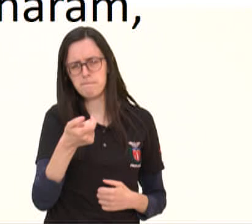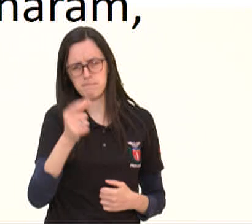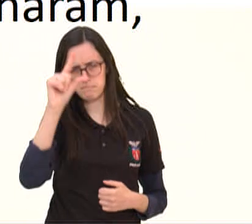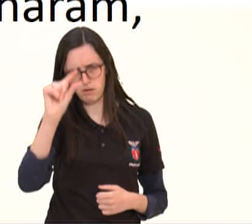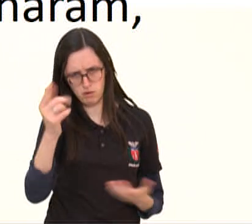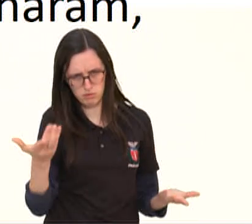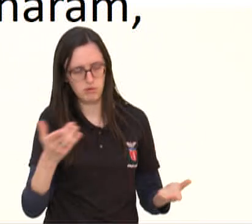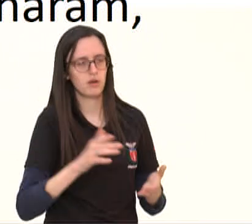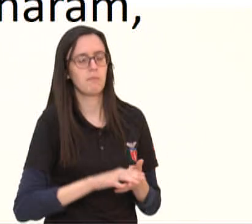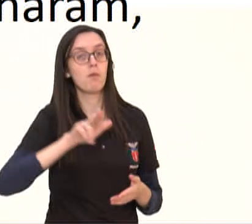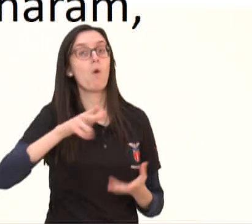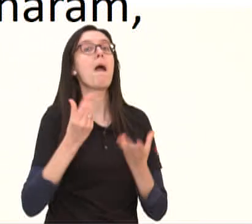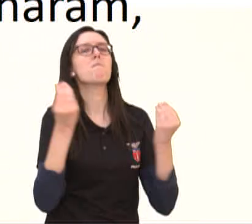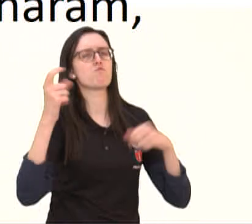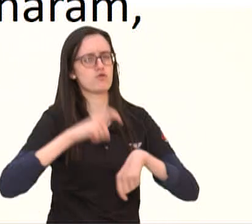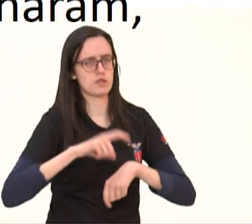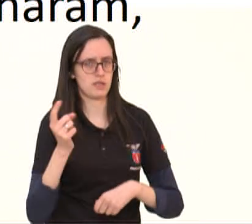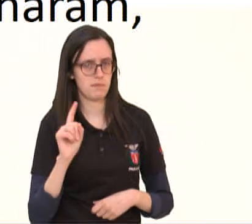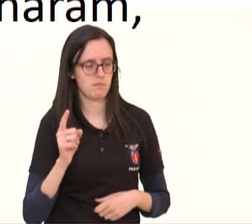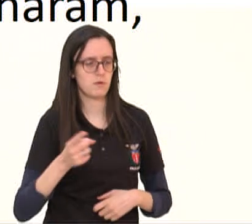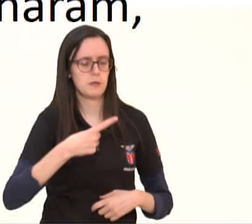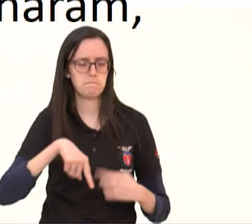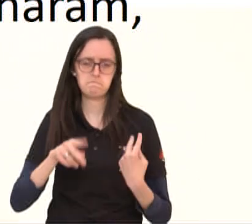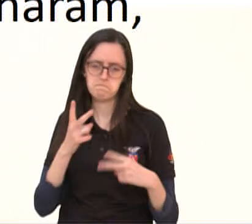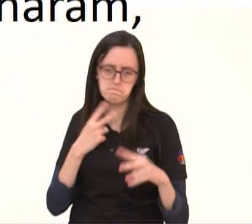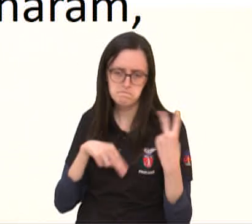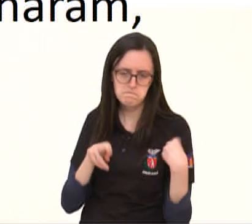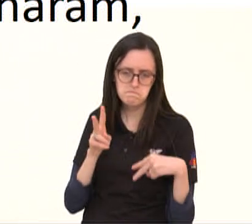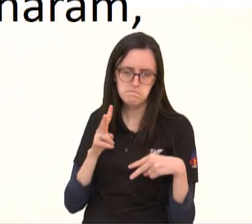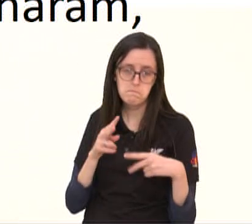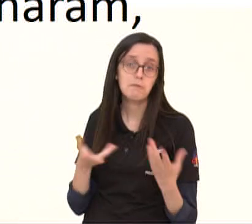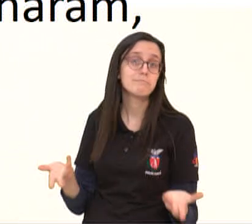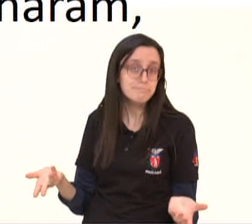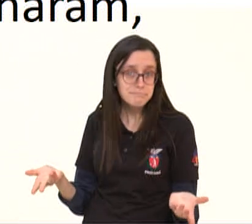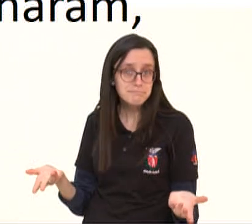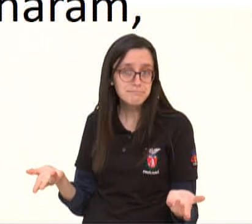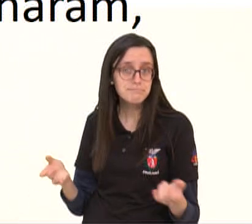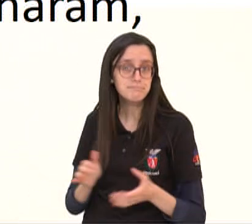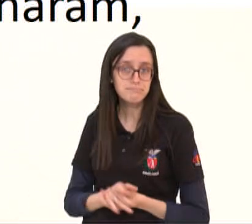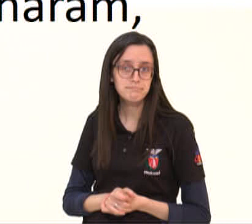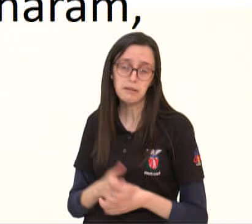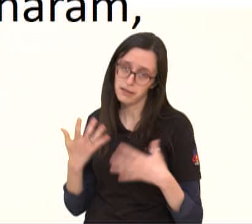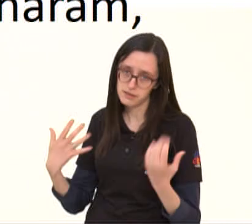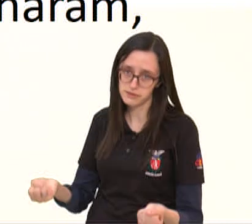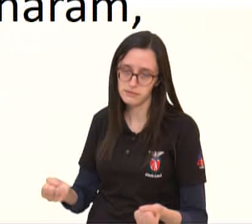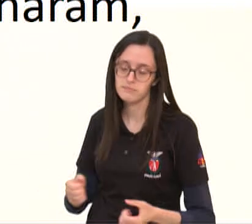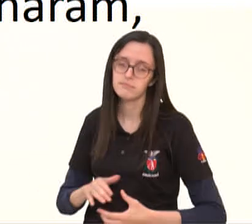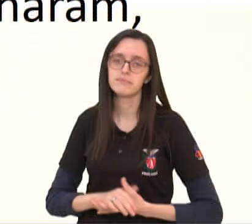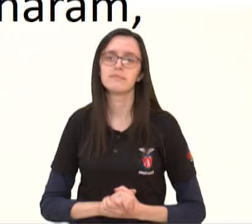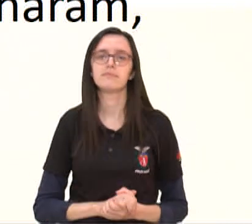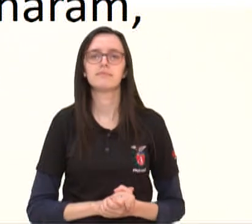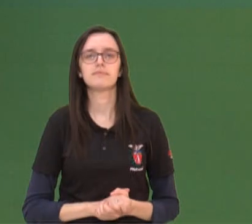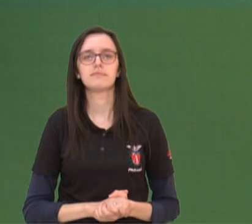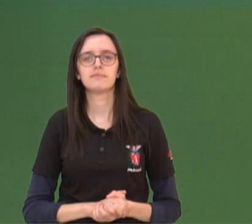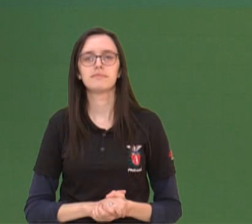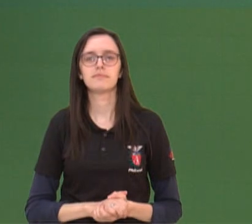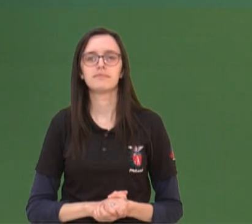pouca, e não por muito tempo. Eles se olharam, mas o que podiam fazer? Aceitaram.